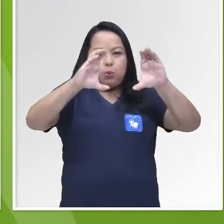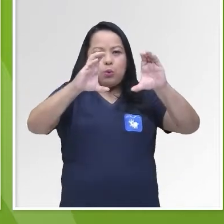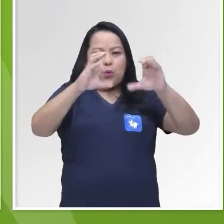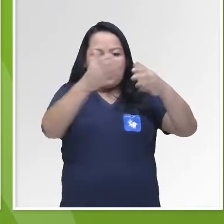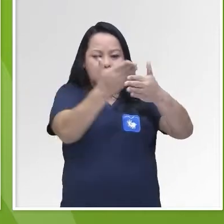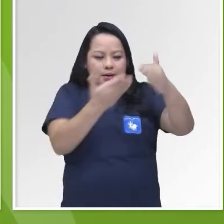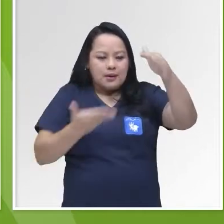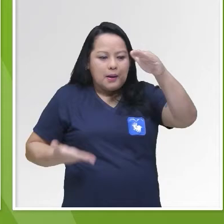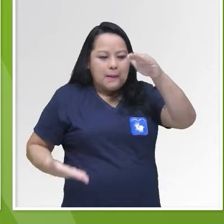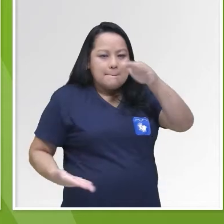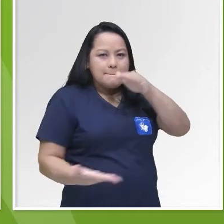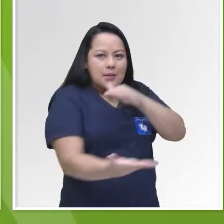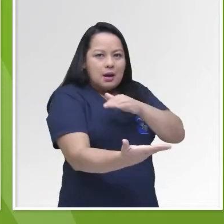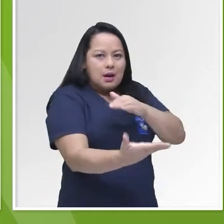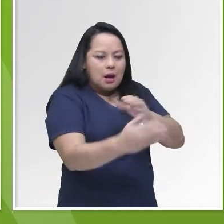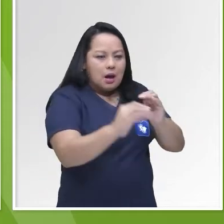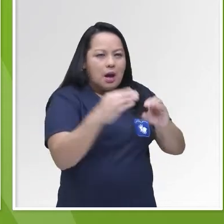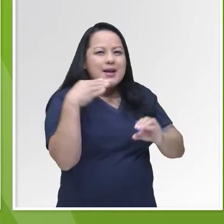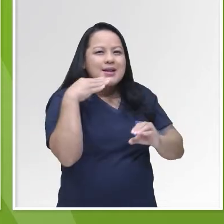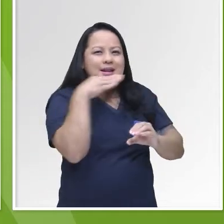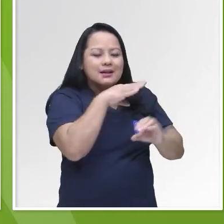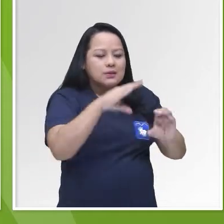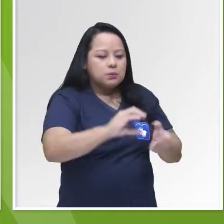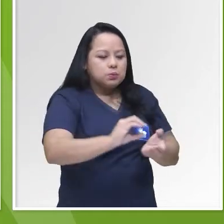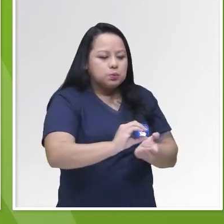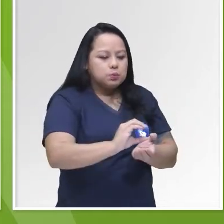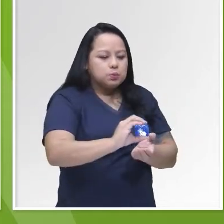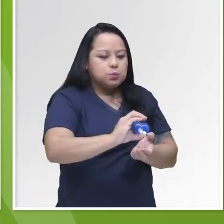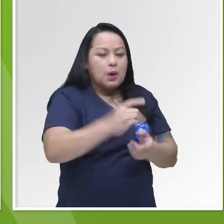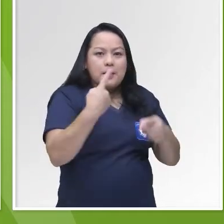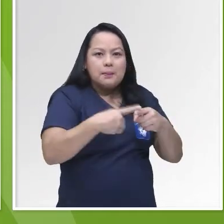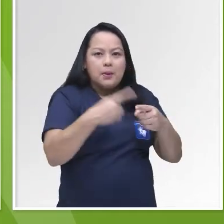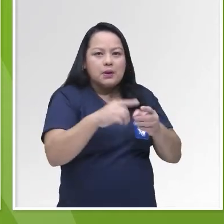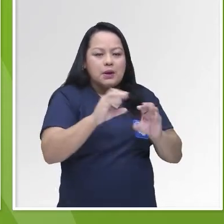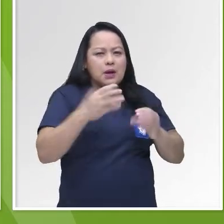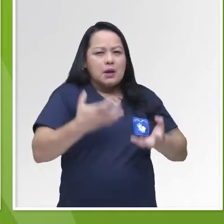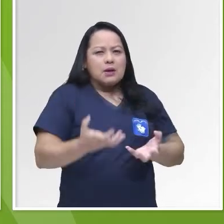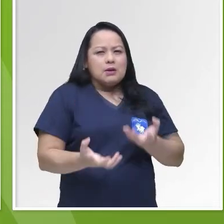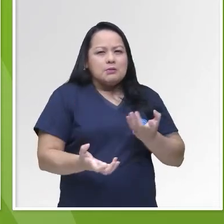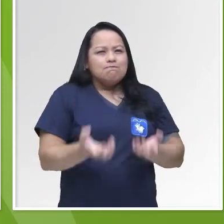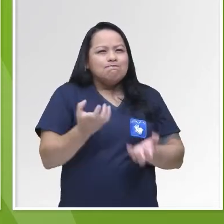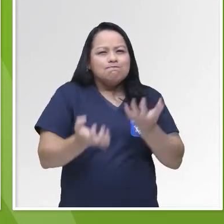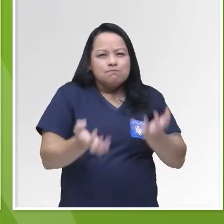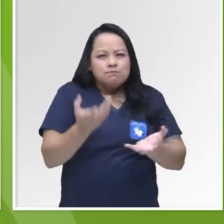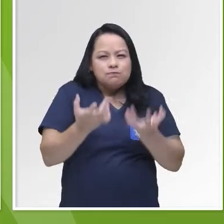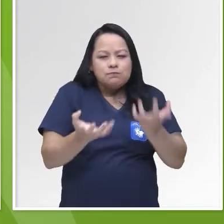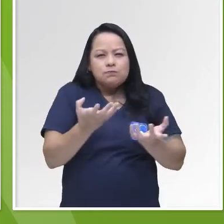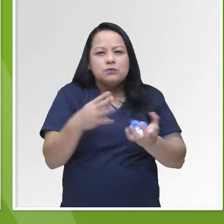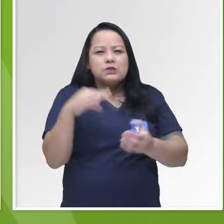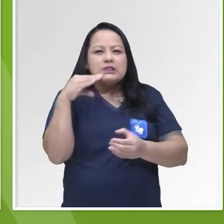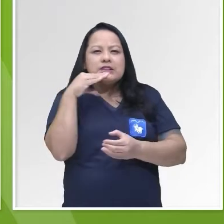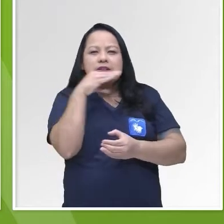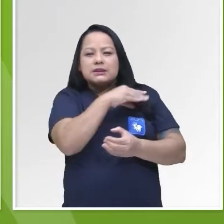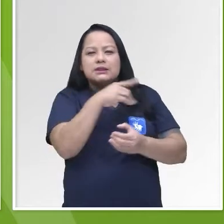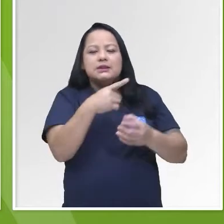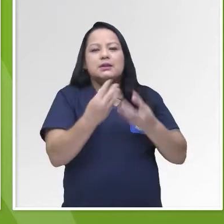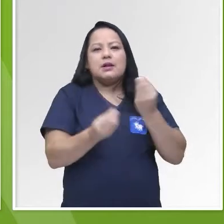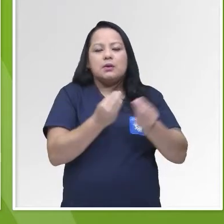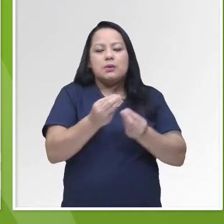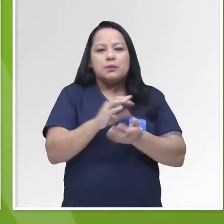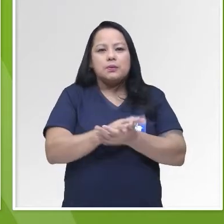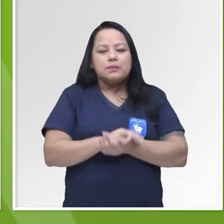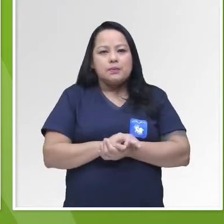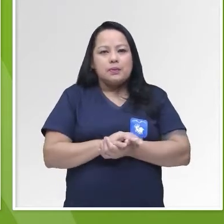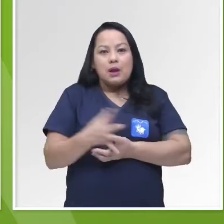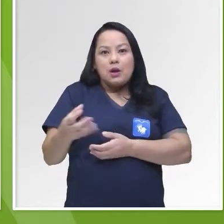forno, ele vai aquecer. E nesse aquecimento, que a gente chama que ele vai decompor em